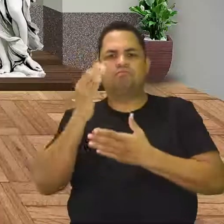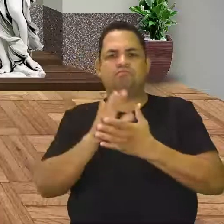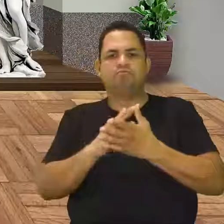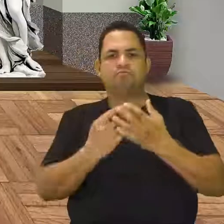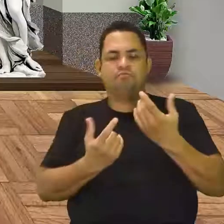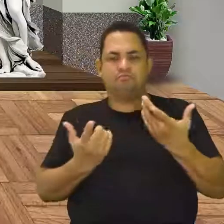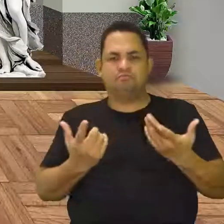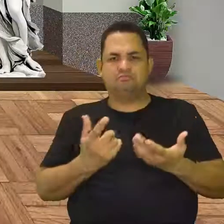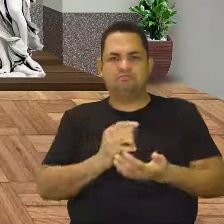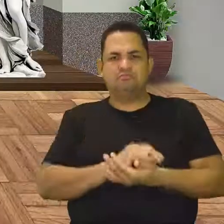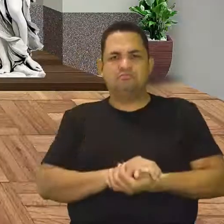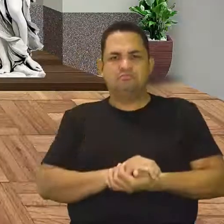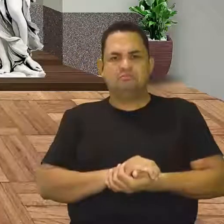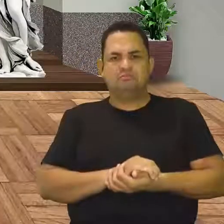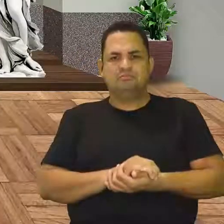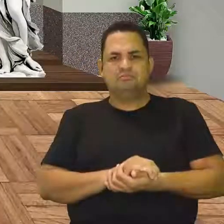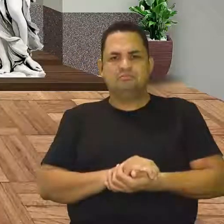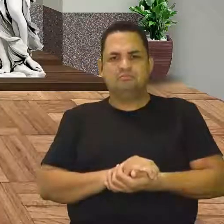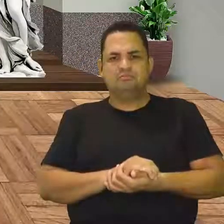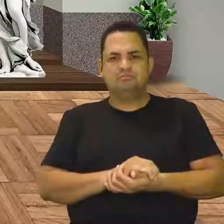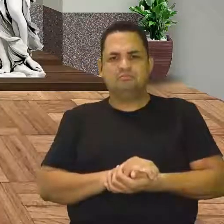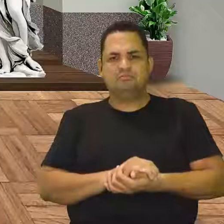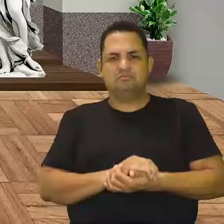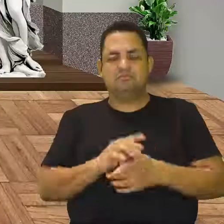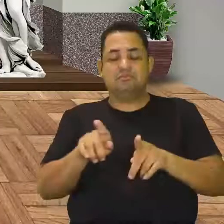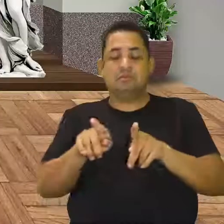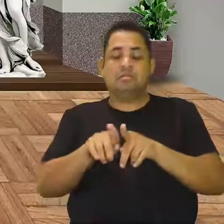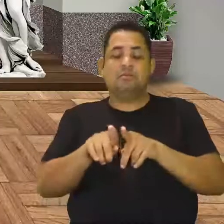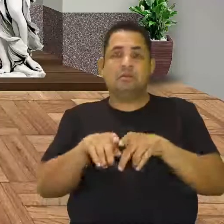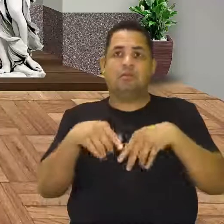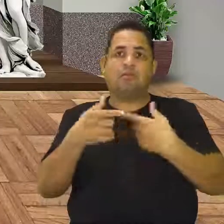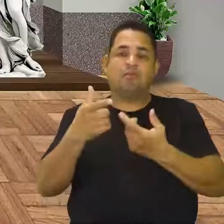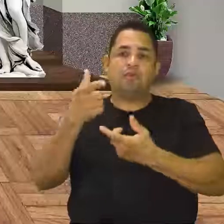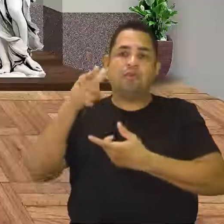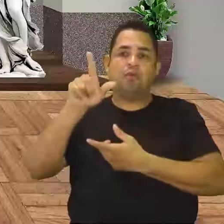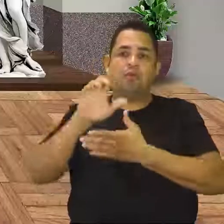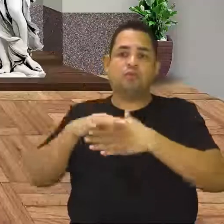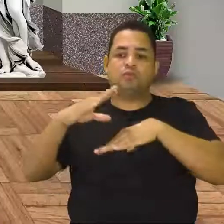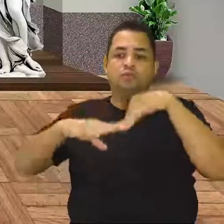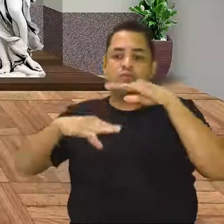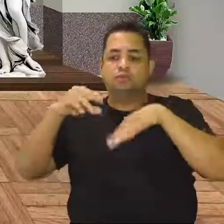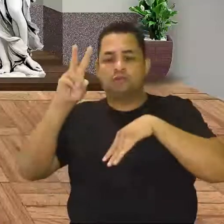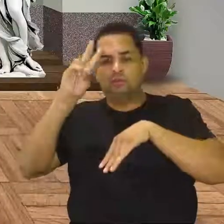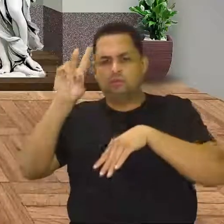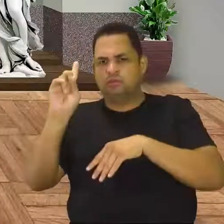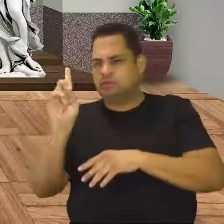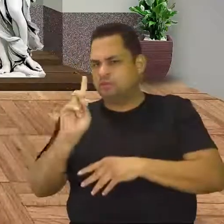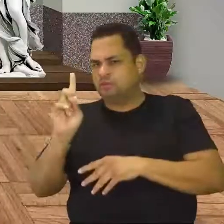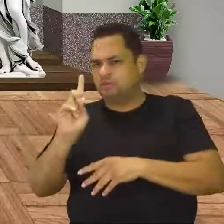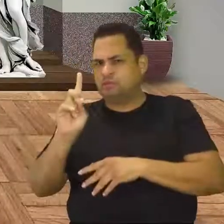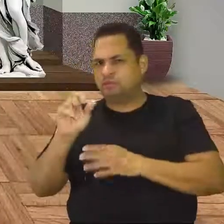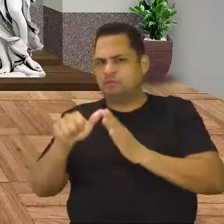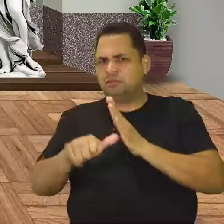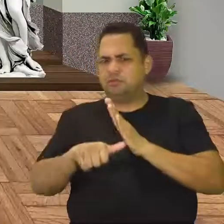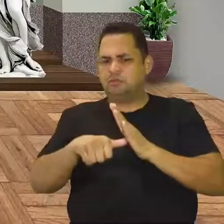alguns historiadores. Assim como outros historiadores vão dizer, não, Primeira Guerra é Primeira